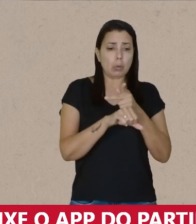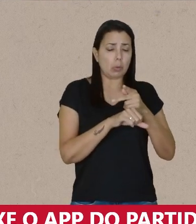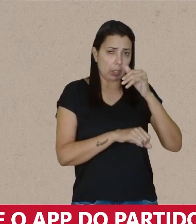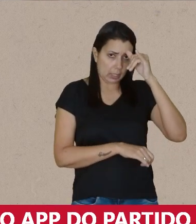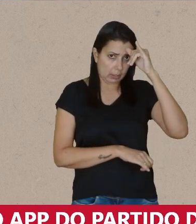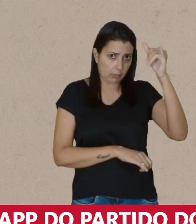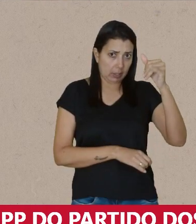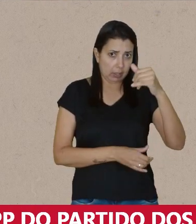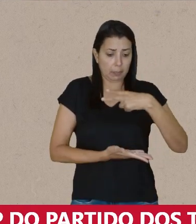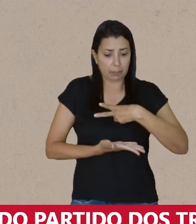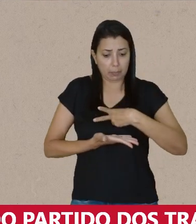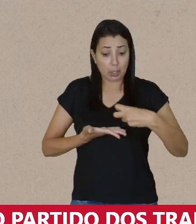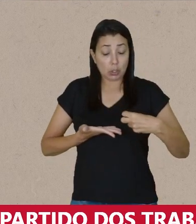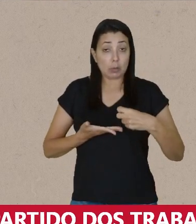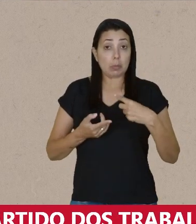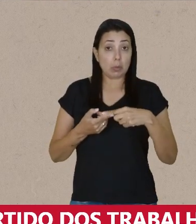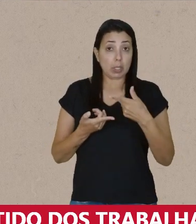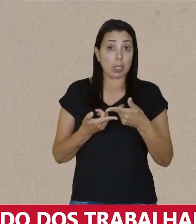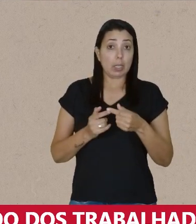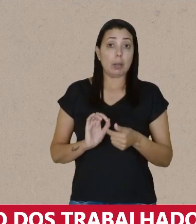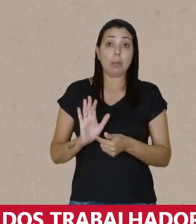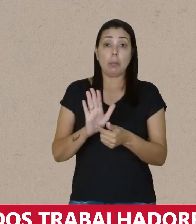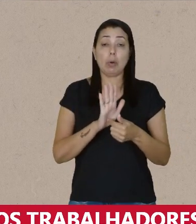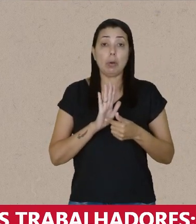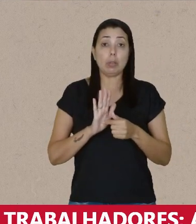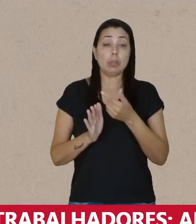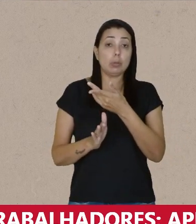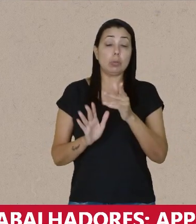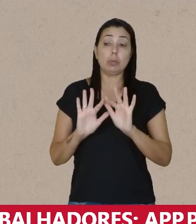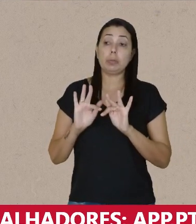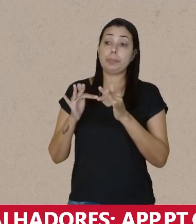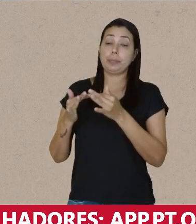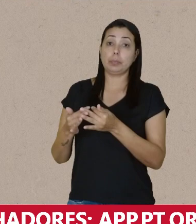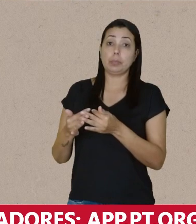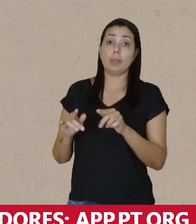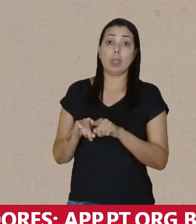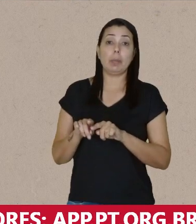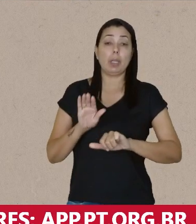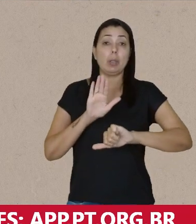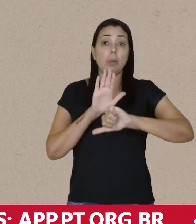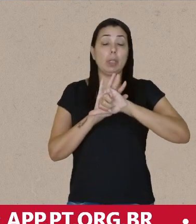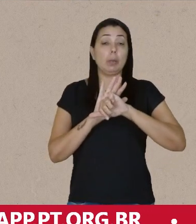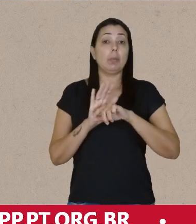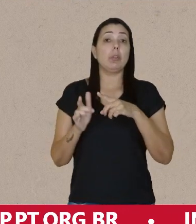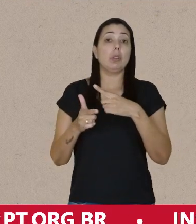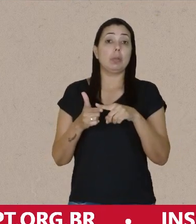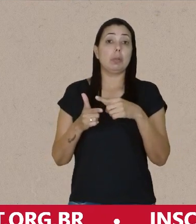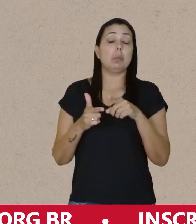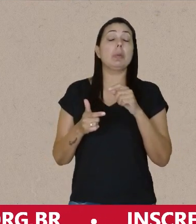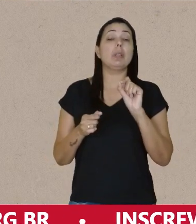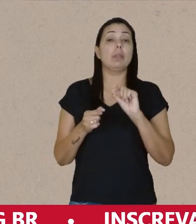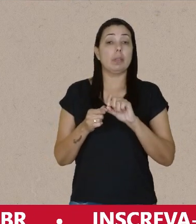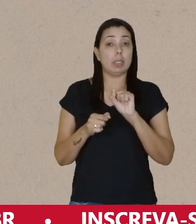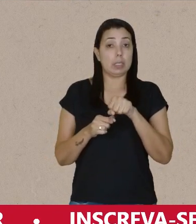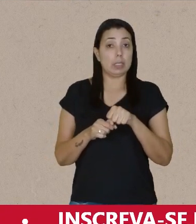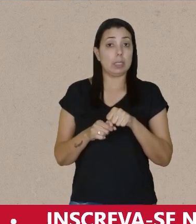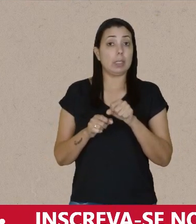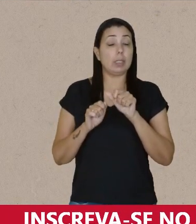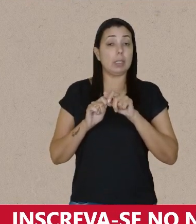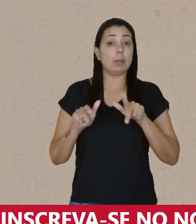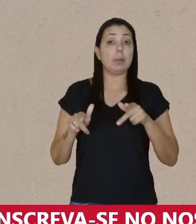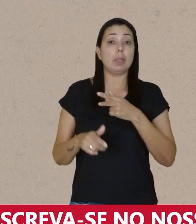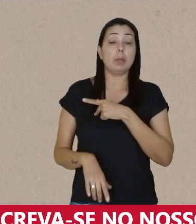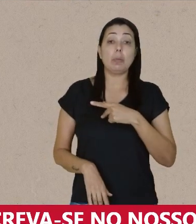evitar o impeachment, porque como as revelações sobre sua família e os crimes de responsabilidade que ele cometeu são públicos